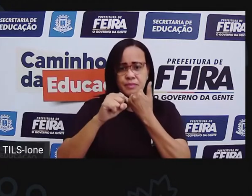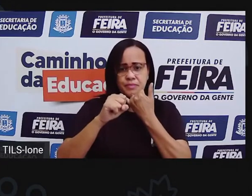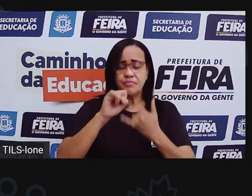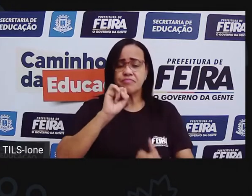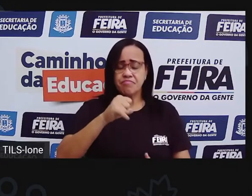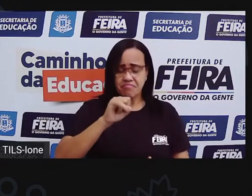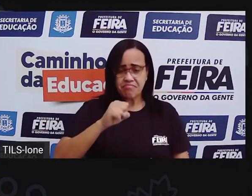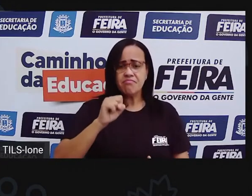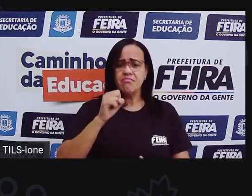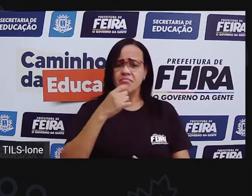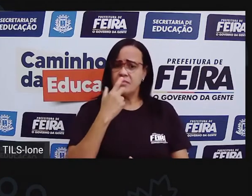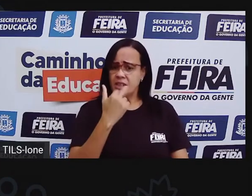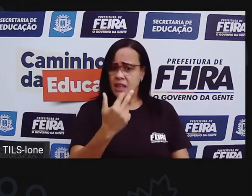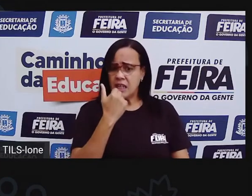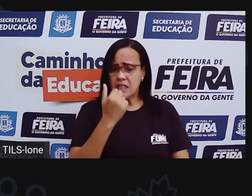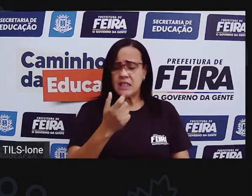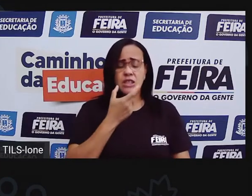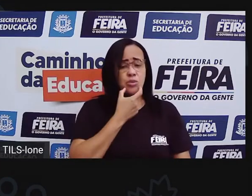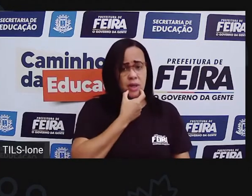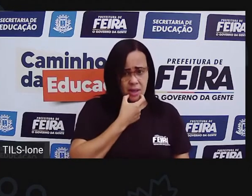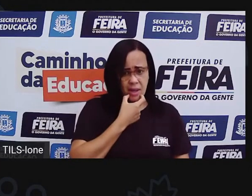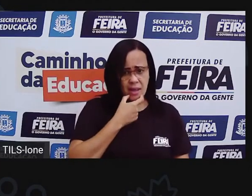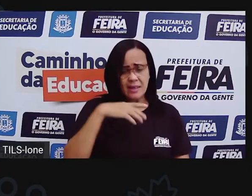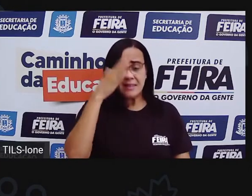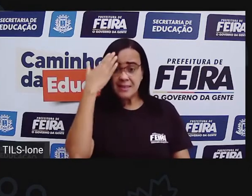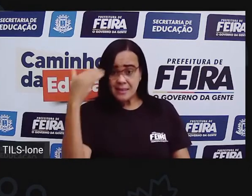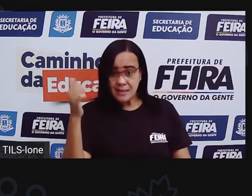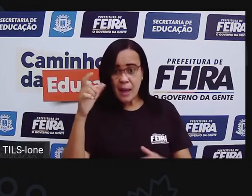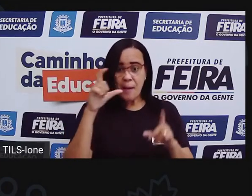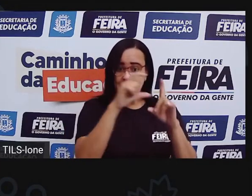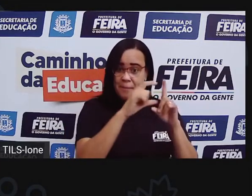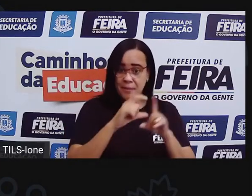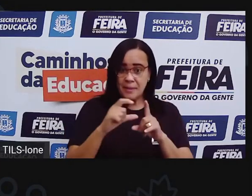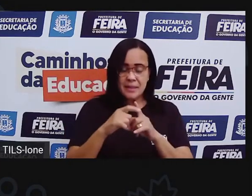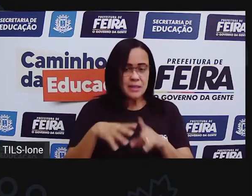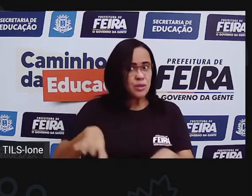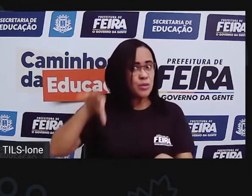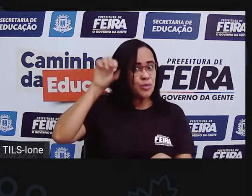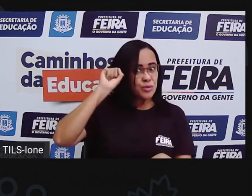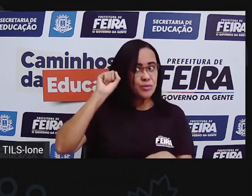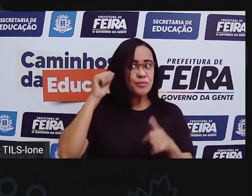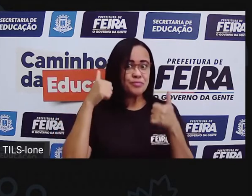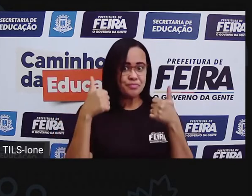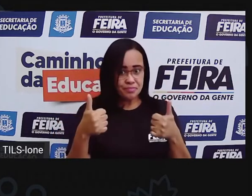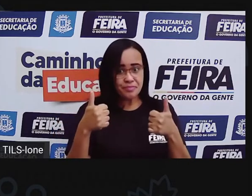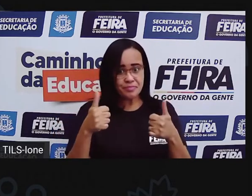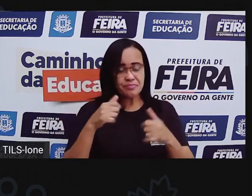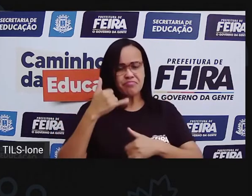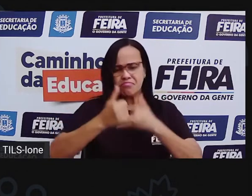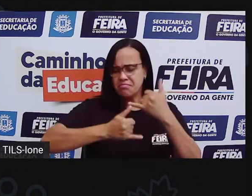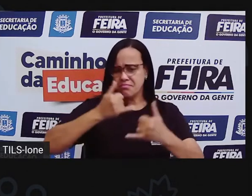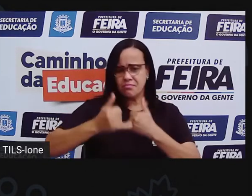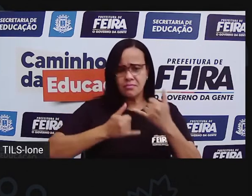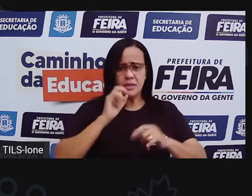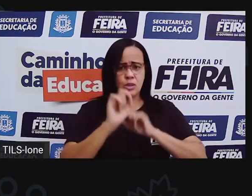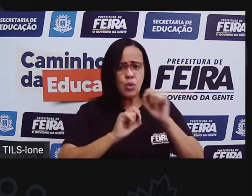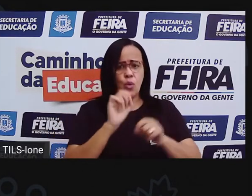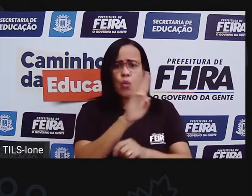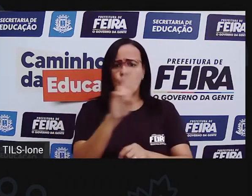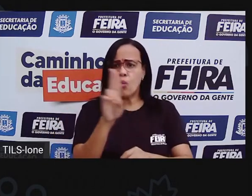inglês? Já sabem alguma palavra em inglês? Será que a gente já escutou alguma brincadeira, um nome de